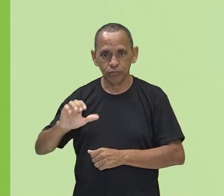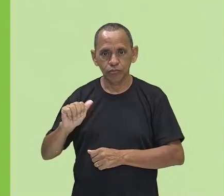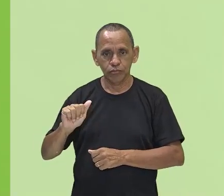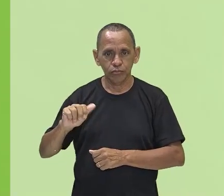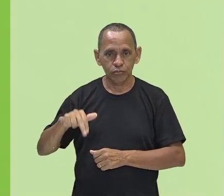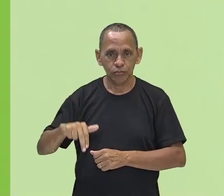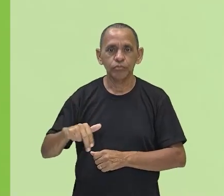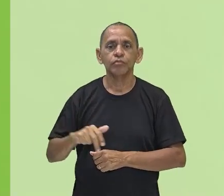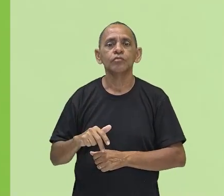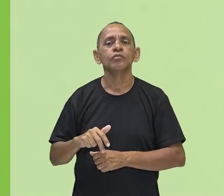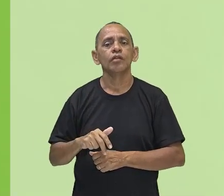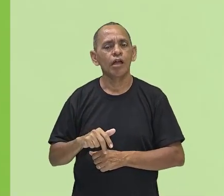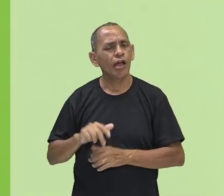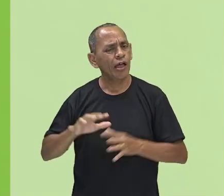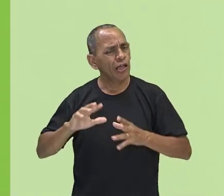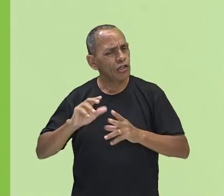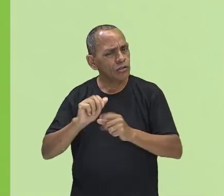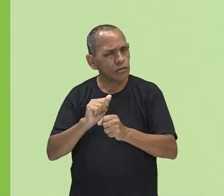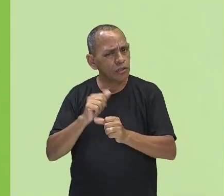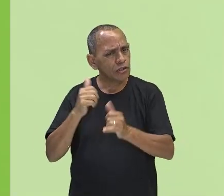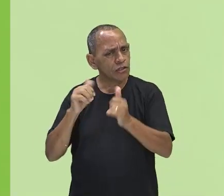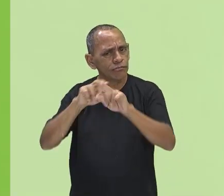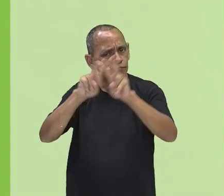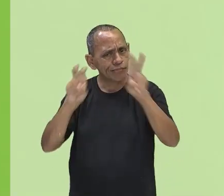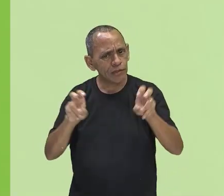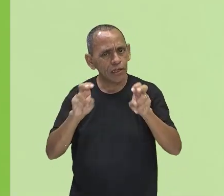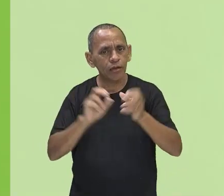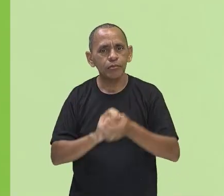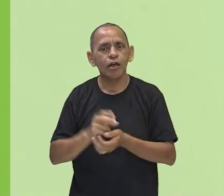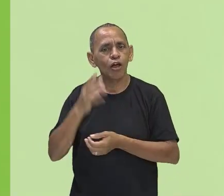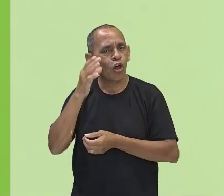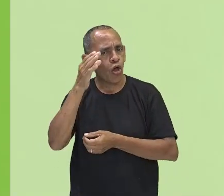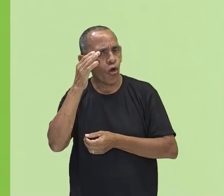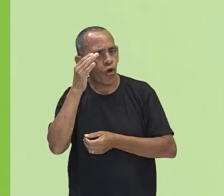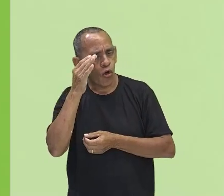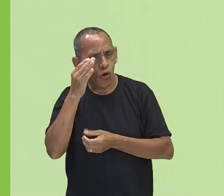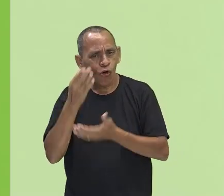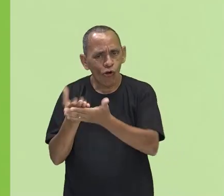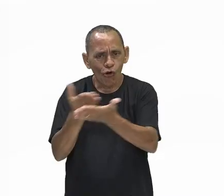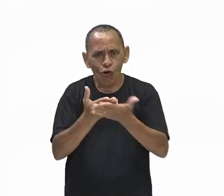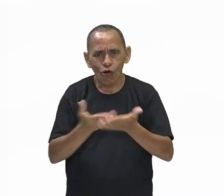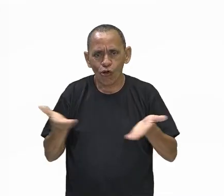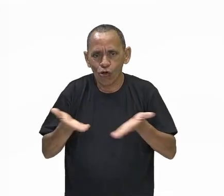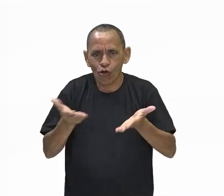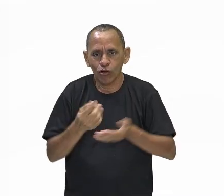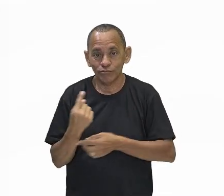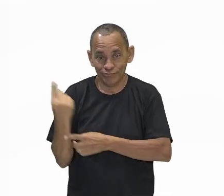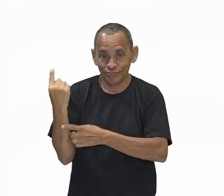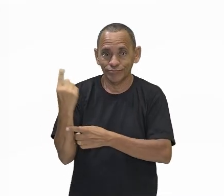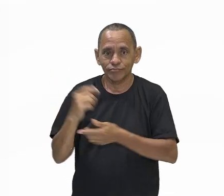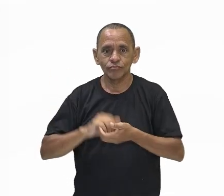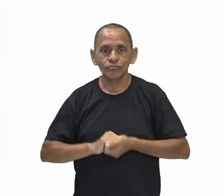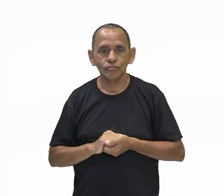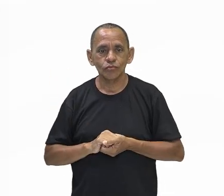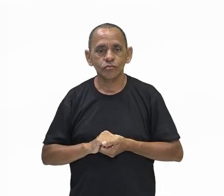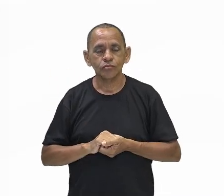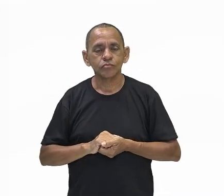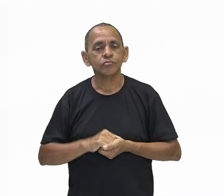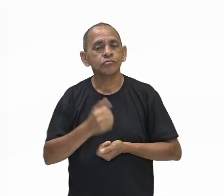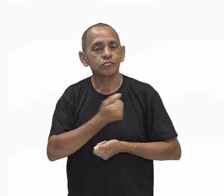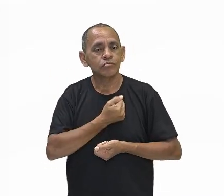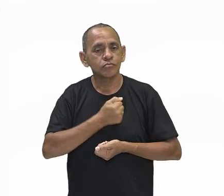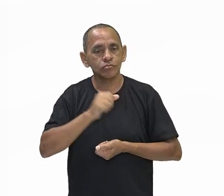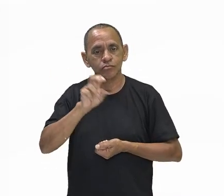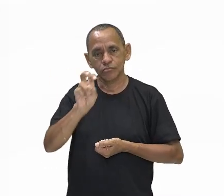sobre Física. Bom, e você deve estar curioso aí em saber o que nós temos na aula de hoje, olha só. Na aula de número 5,